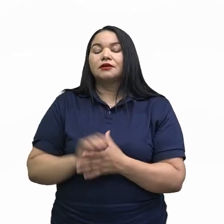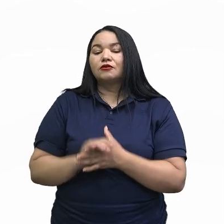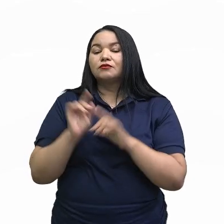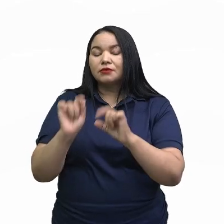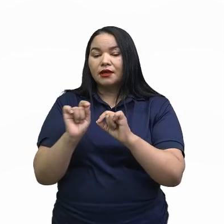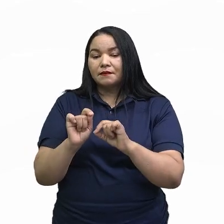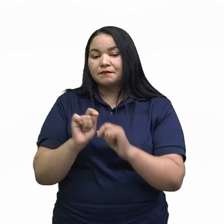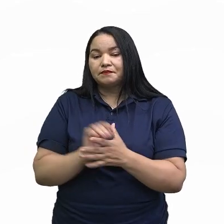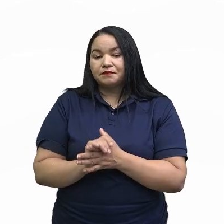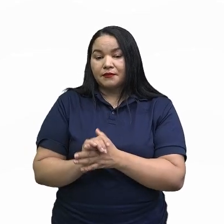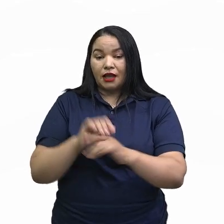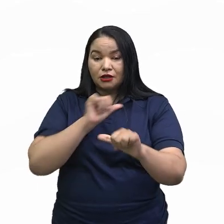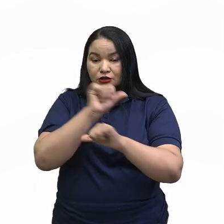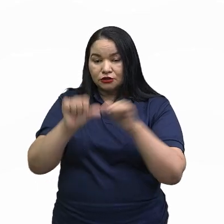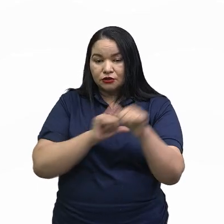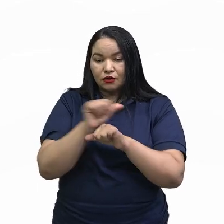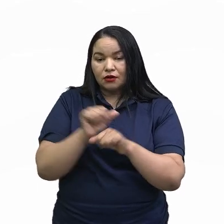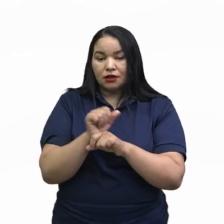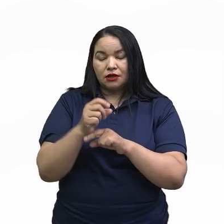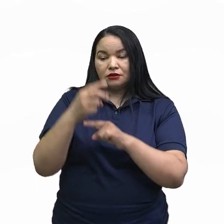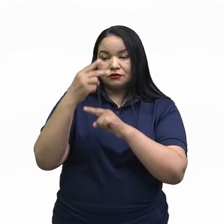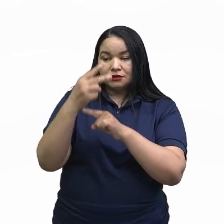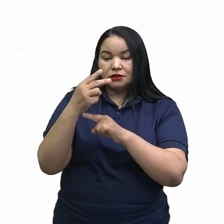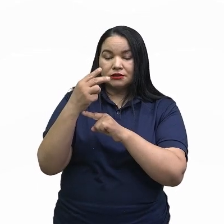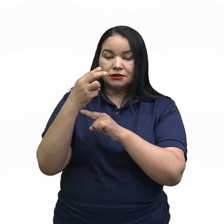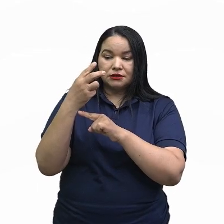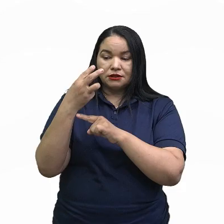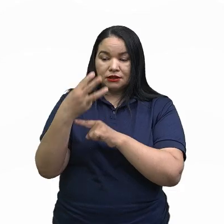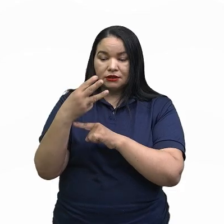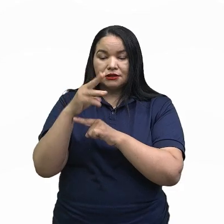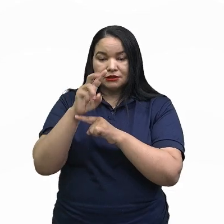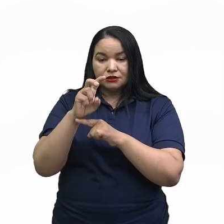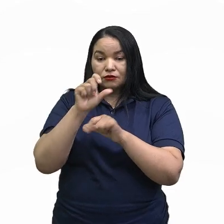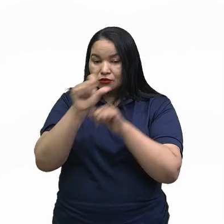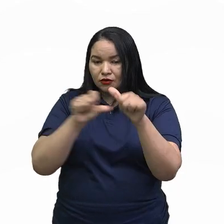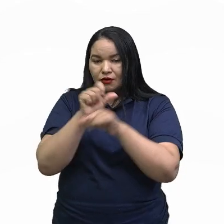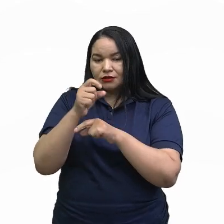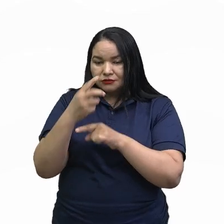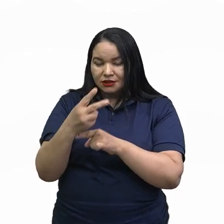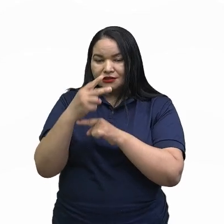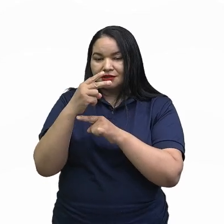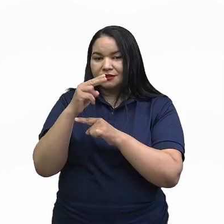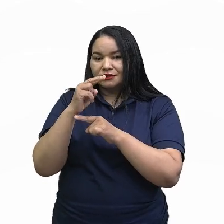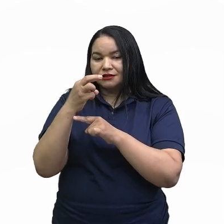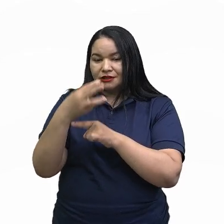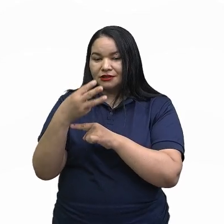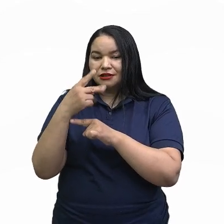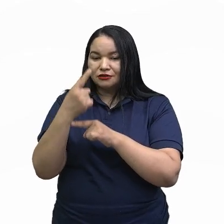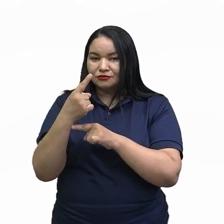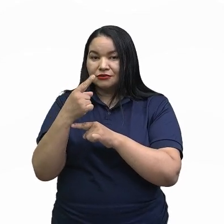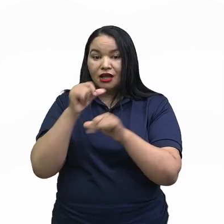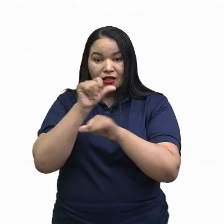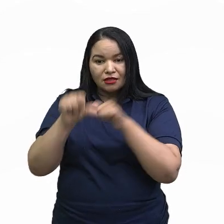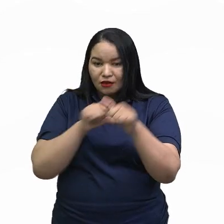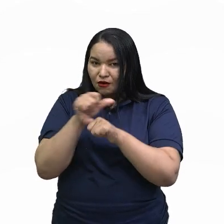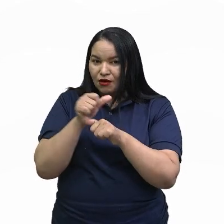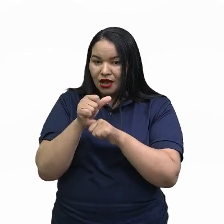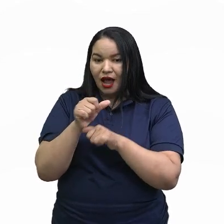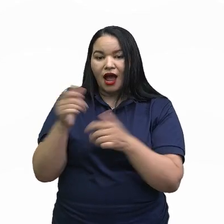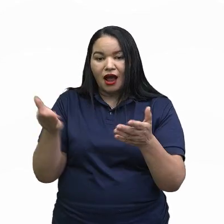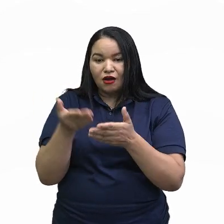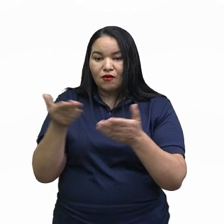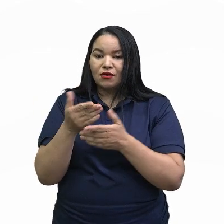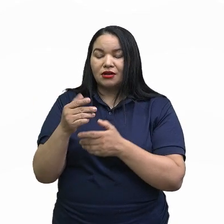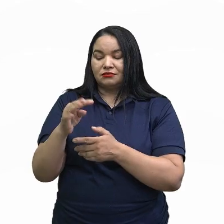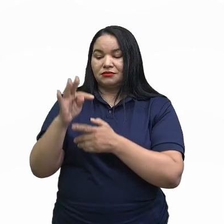de 235 para 231. E aí, ele deixa de ser urânio, né, gente? Urânio tem número atômico